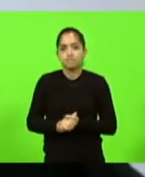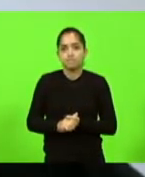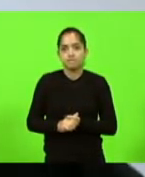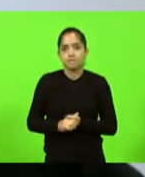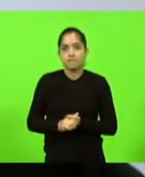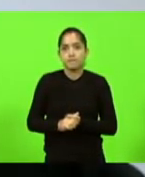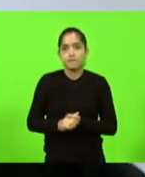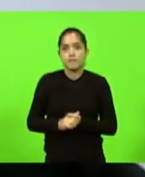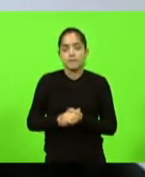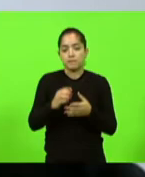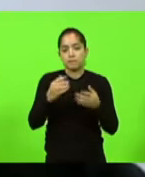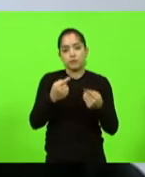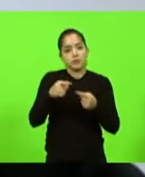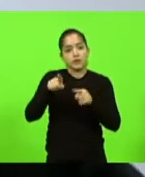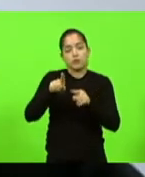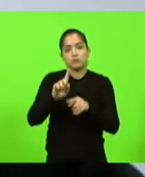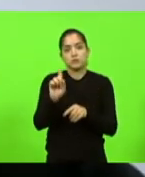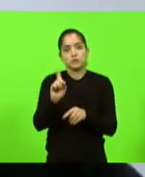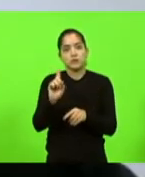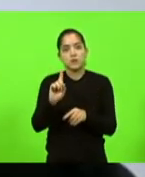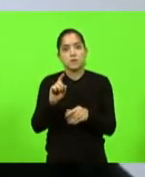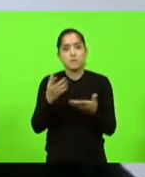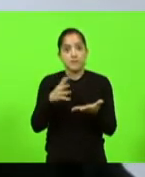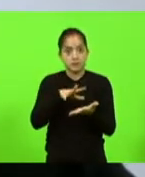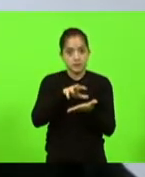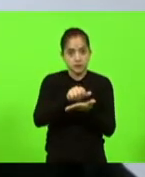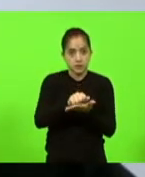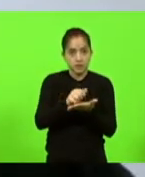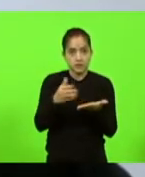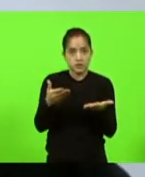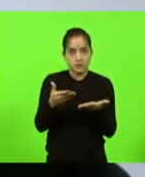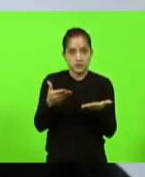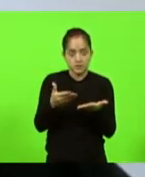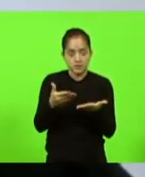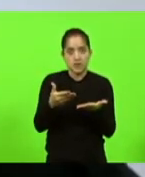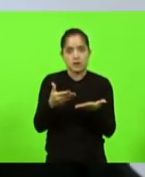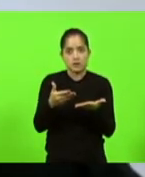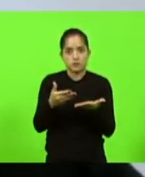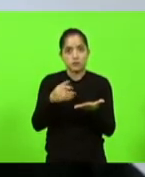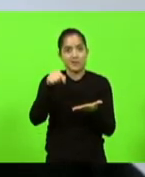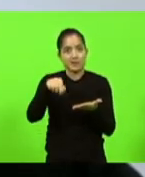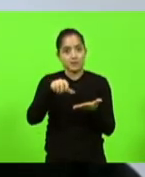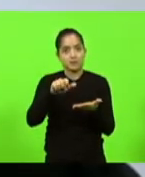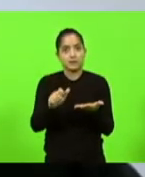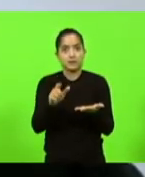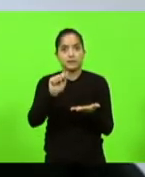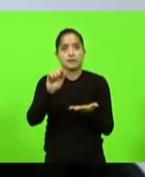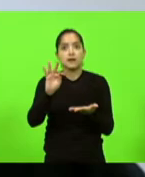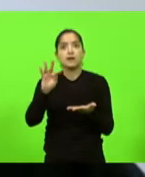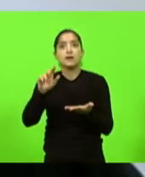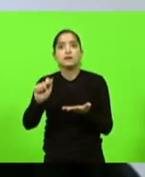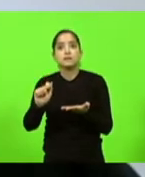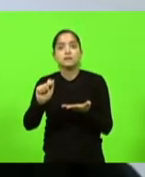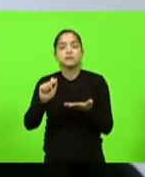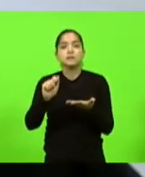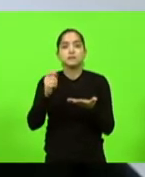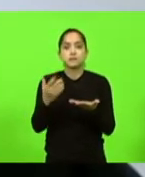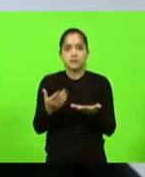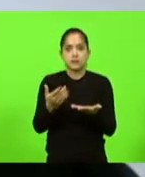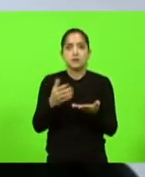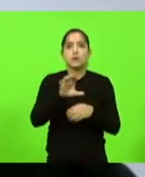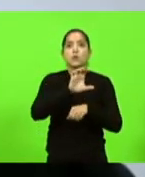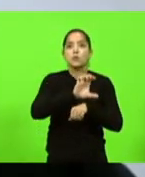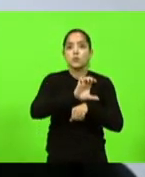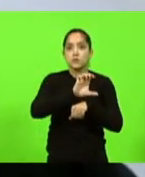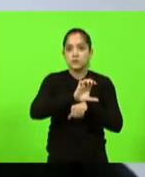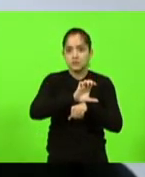irreal eu votar contra. Mas eu quero deixar aqui registrado nos anais da casa que o Estado de Santa Catarina